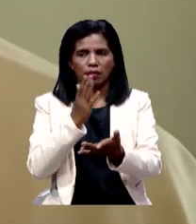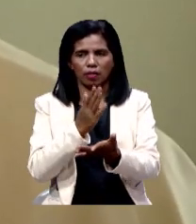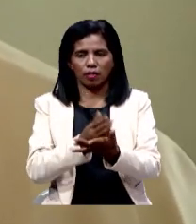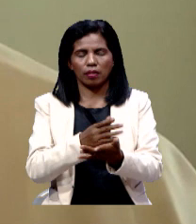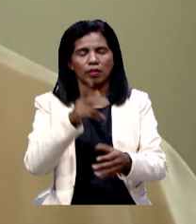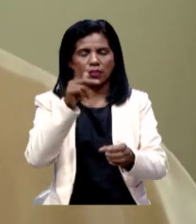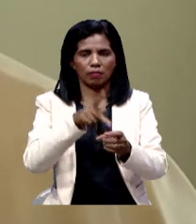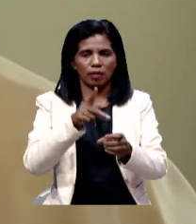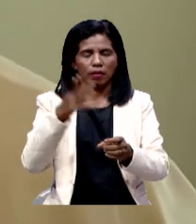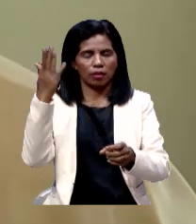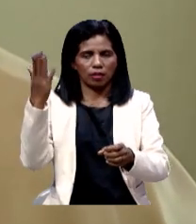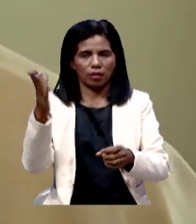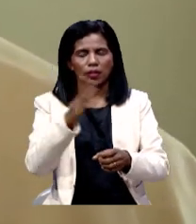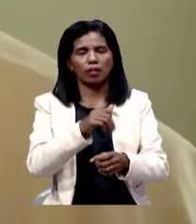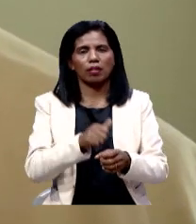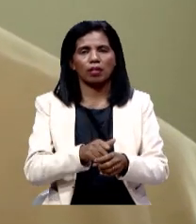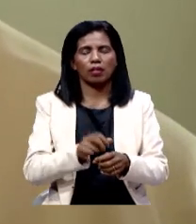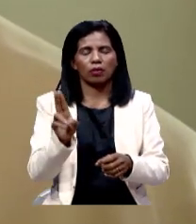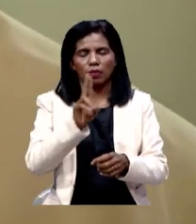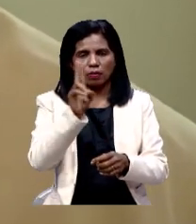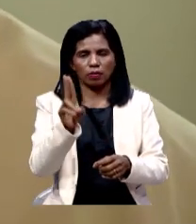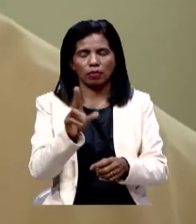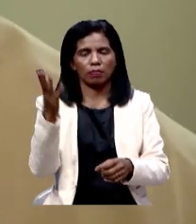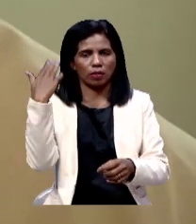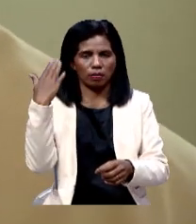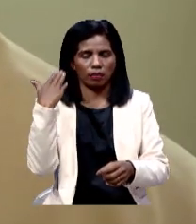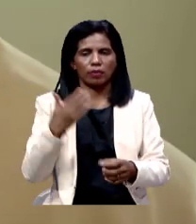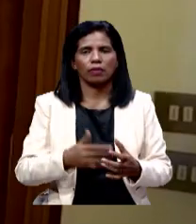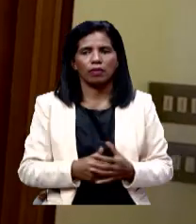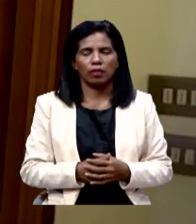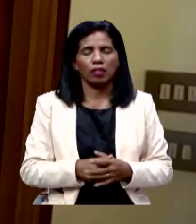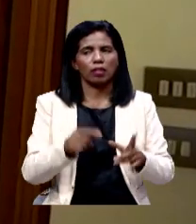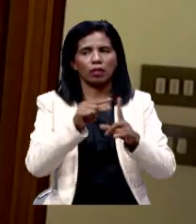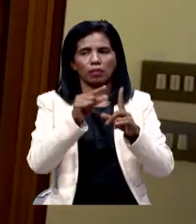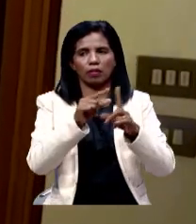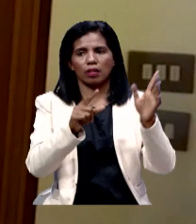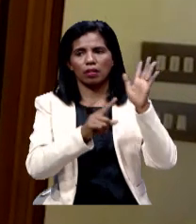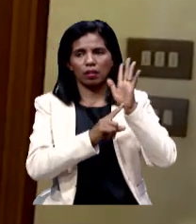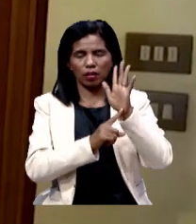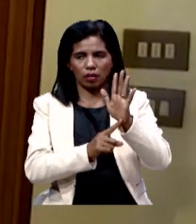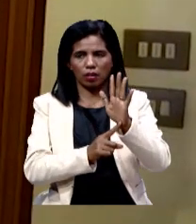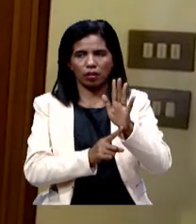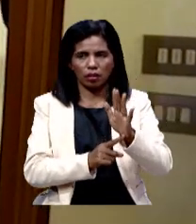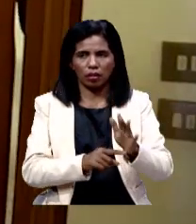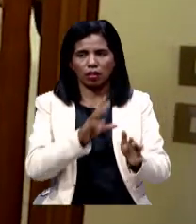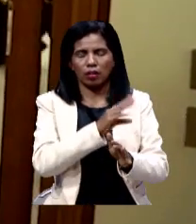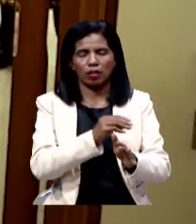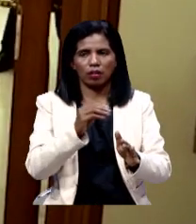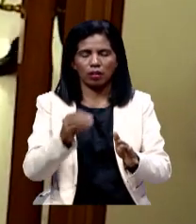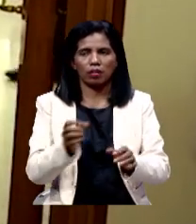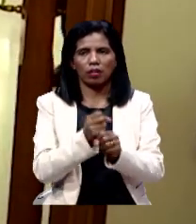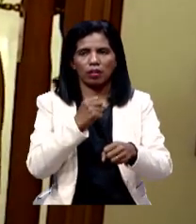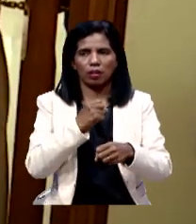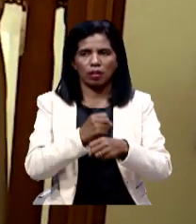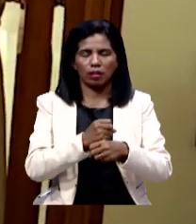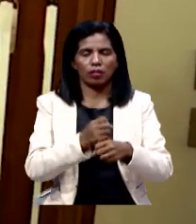Papa e palácio apostólico, usa bane antepassado. Rumores ne circula ona e media katak evento conjunção se realiza e